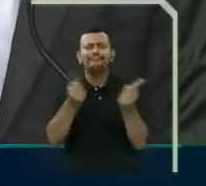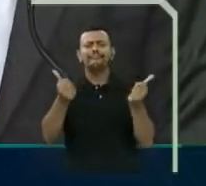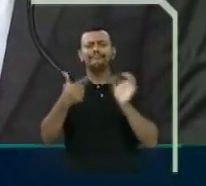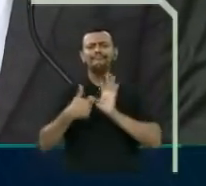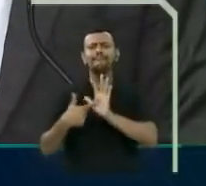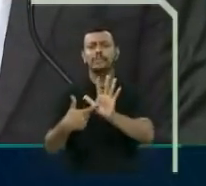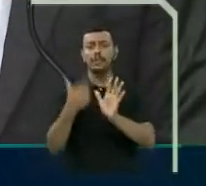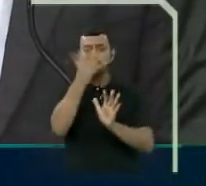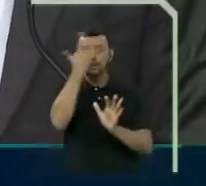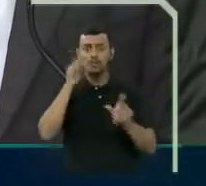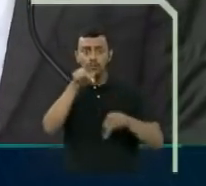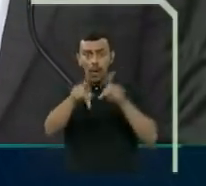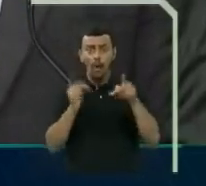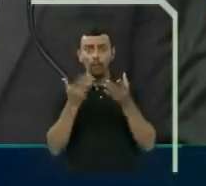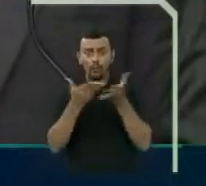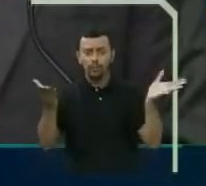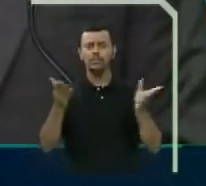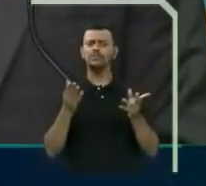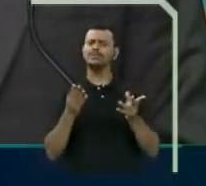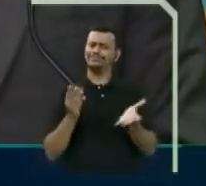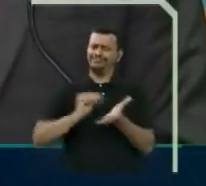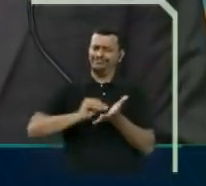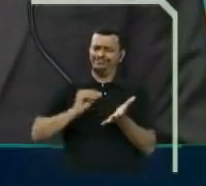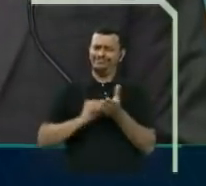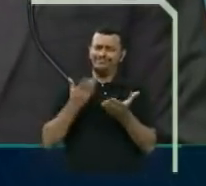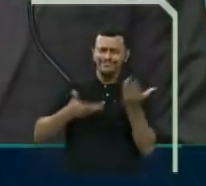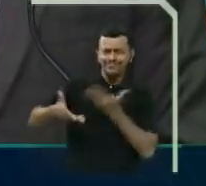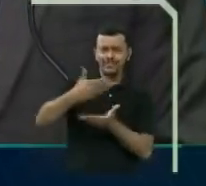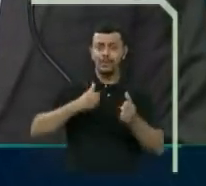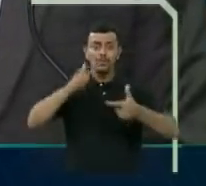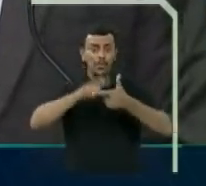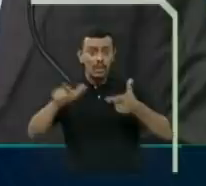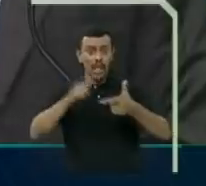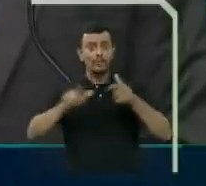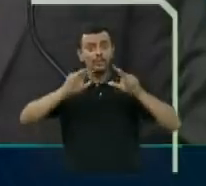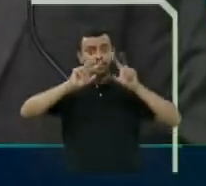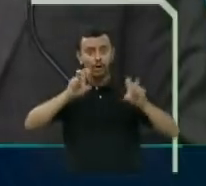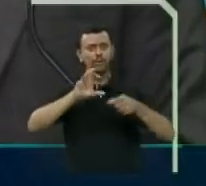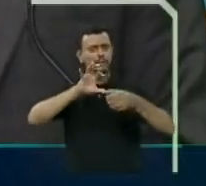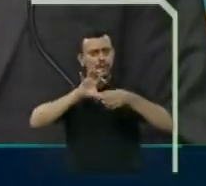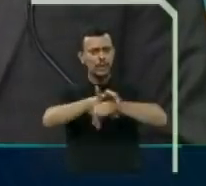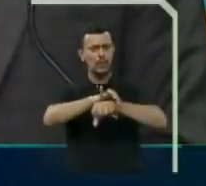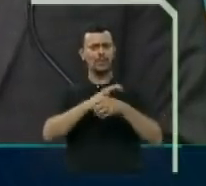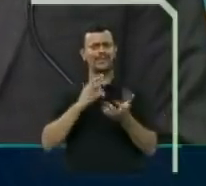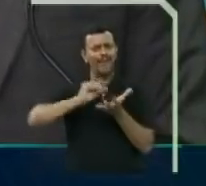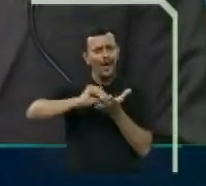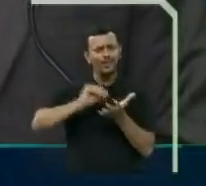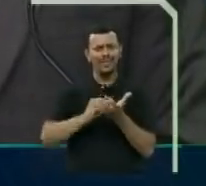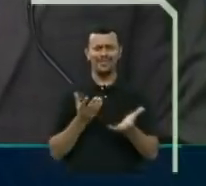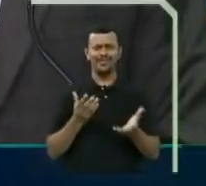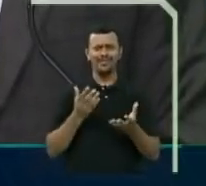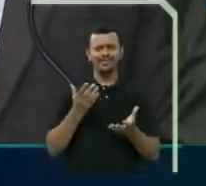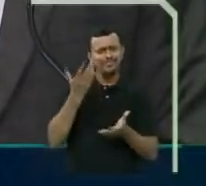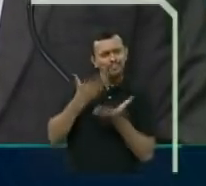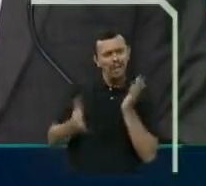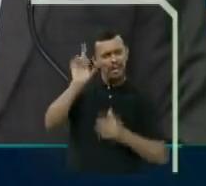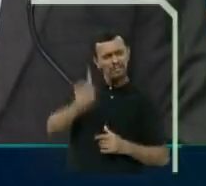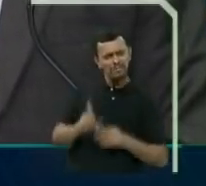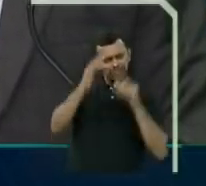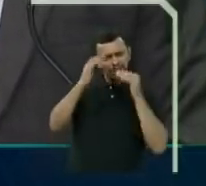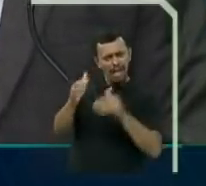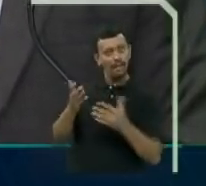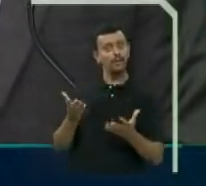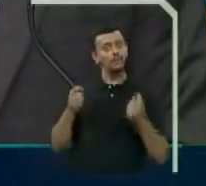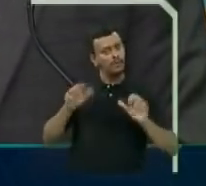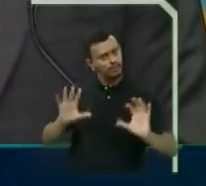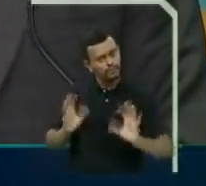da parte dos seus governantes para que a questão da segurança não seja truculenta, não desrespeite o direito das pessoas, que garanta a cada cidadão de